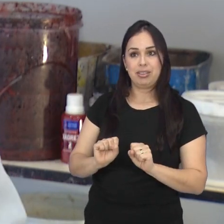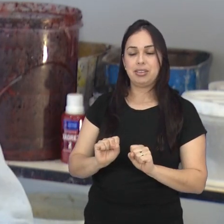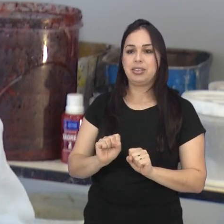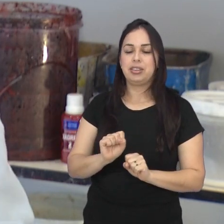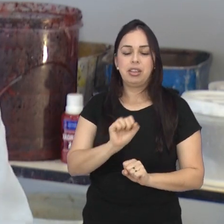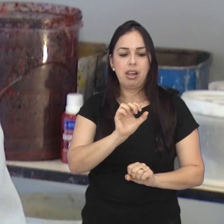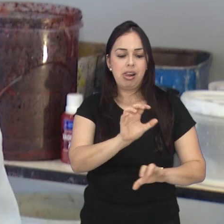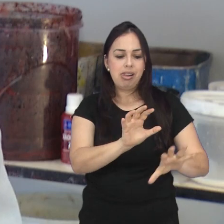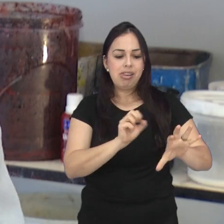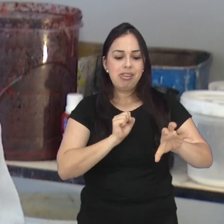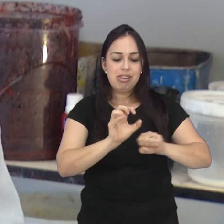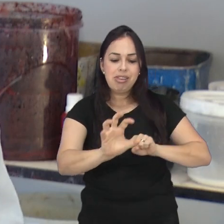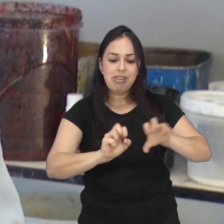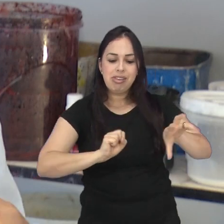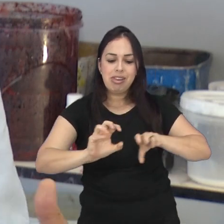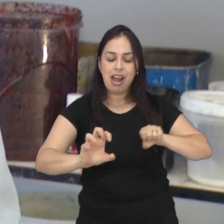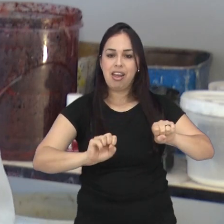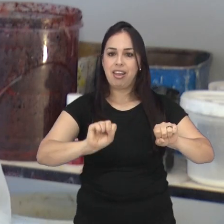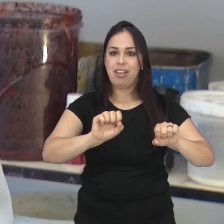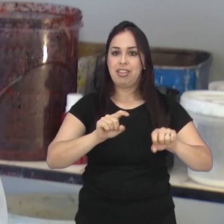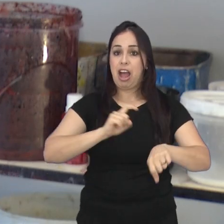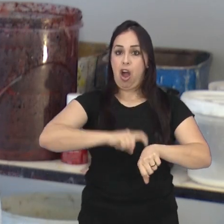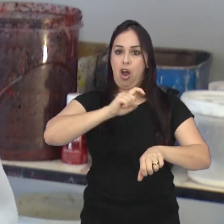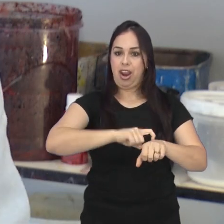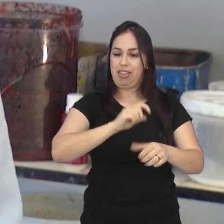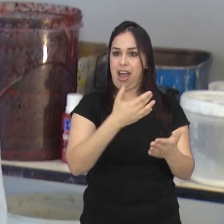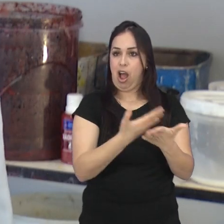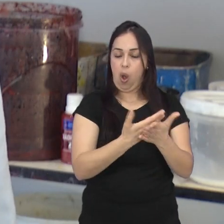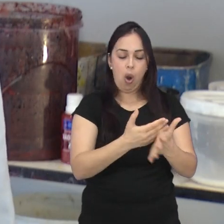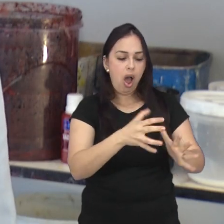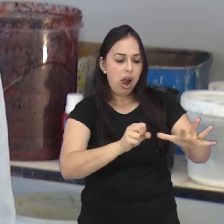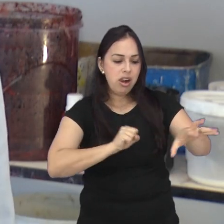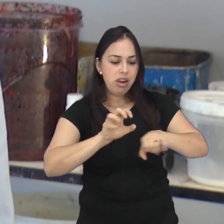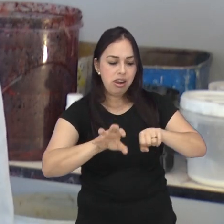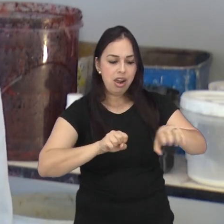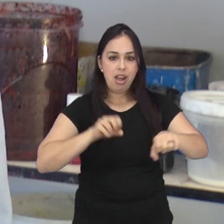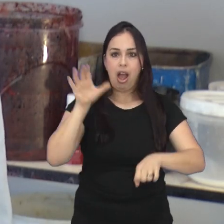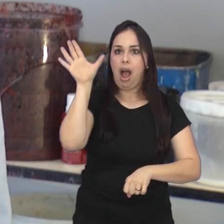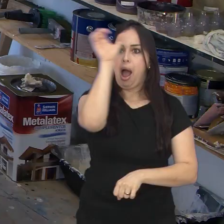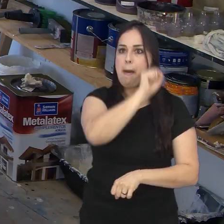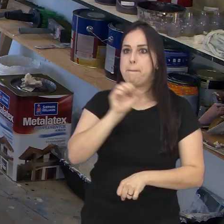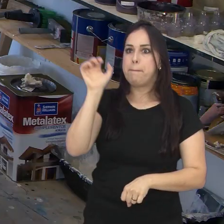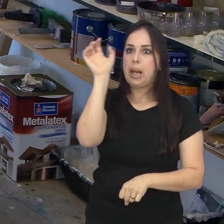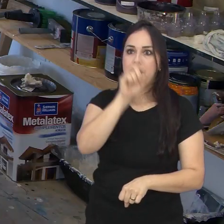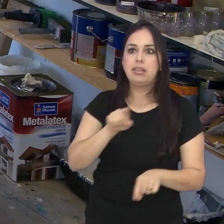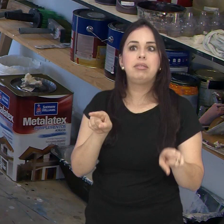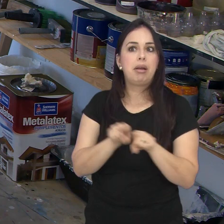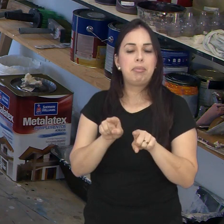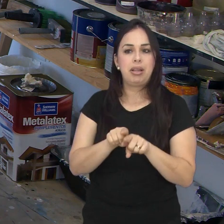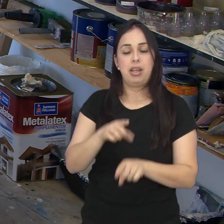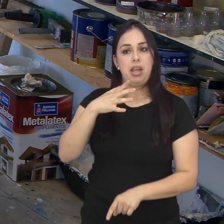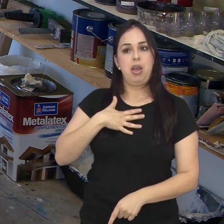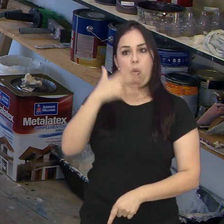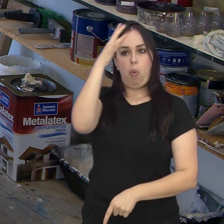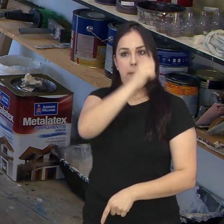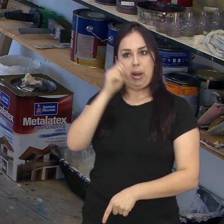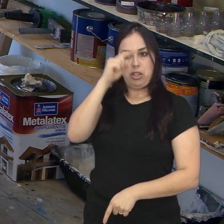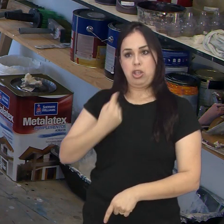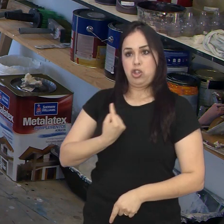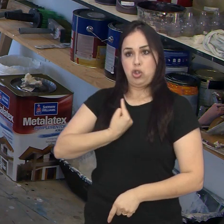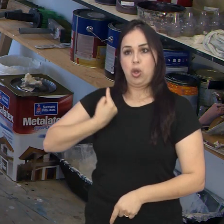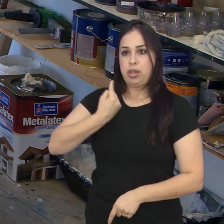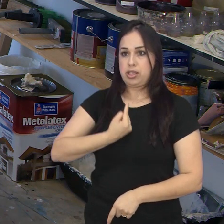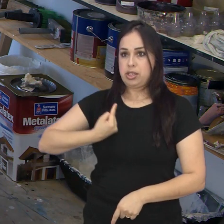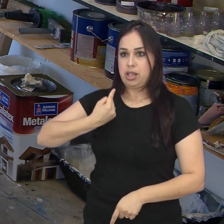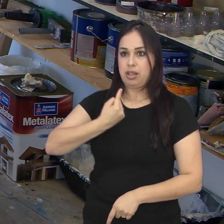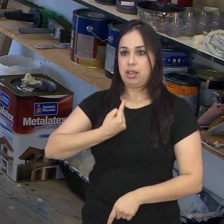pode absorver, assim, numa aula, muita coisa, né? Você aprende muito, né? Eu sou autodidata na arte,